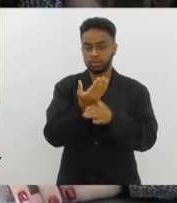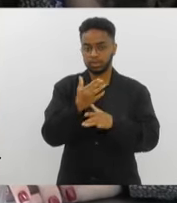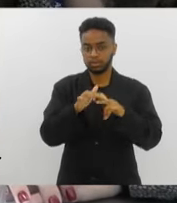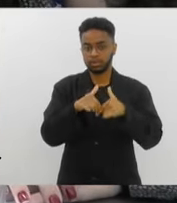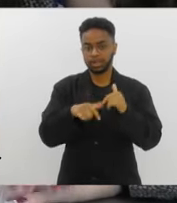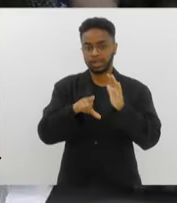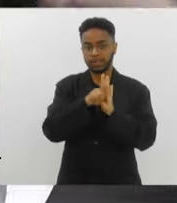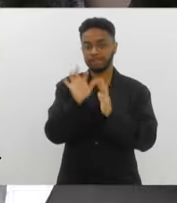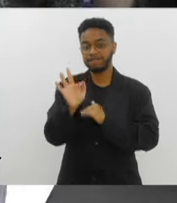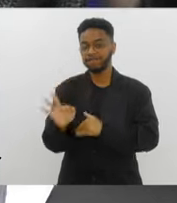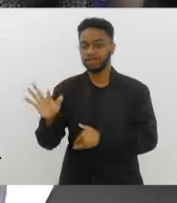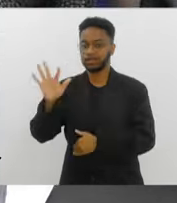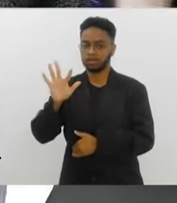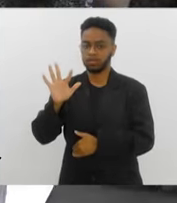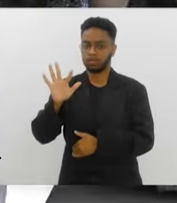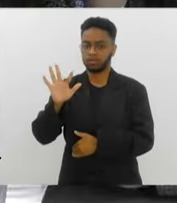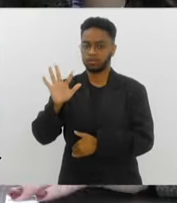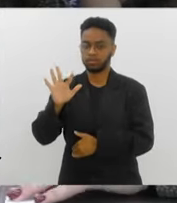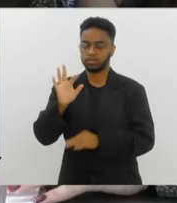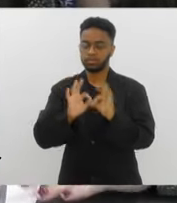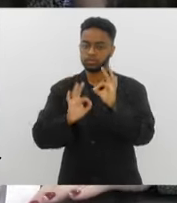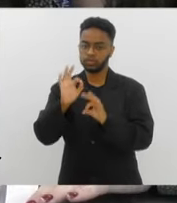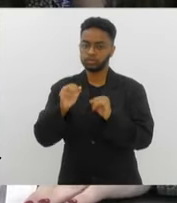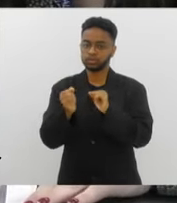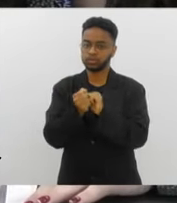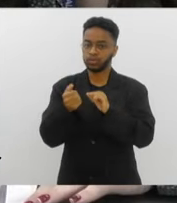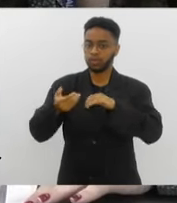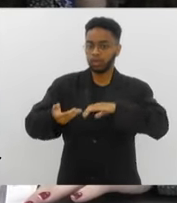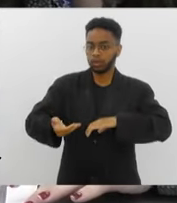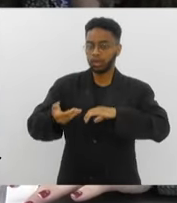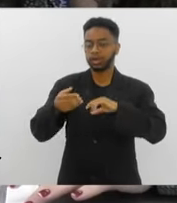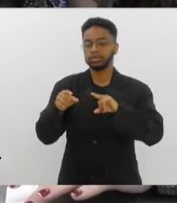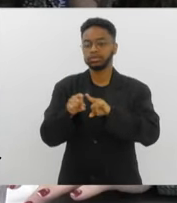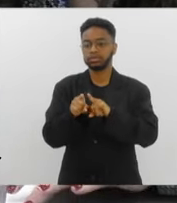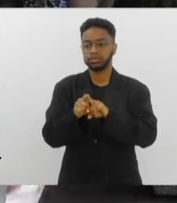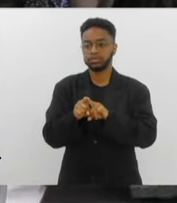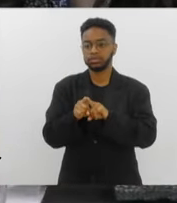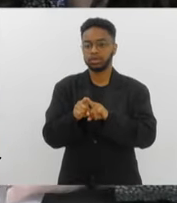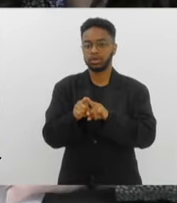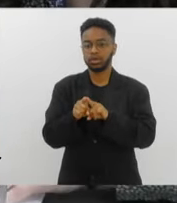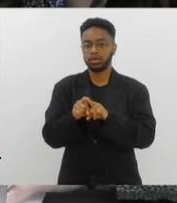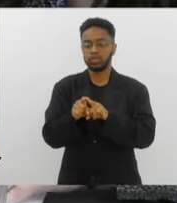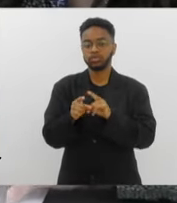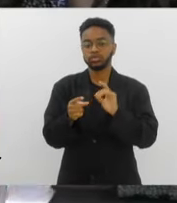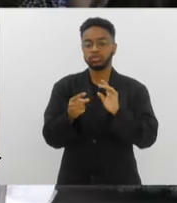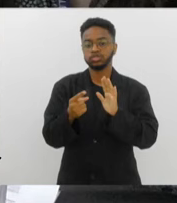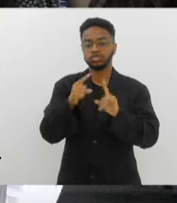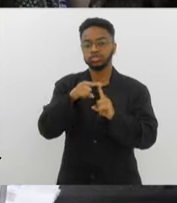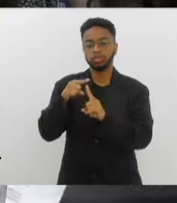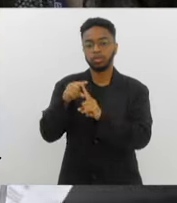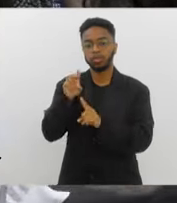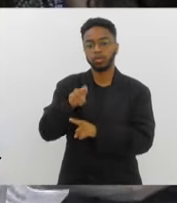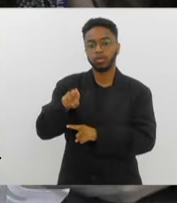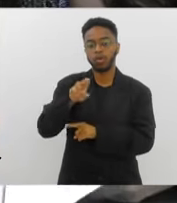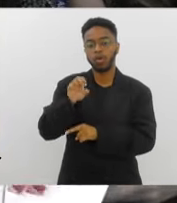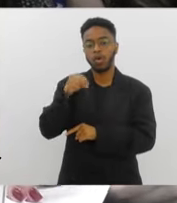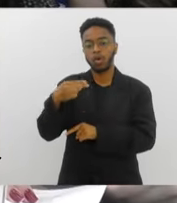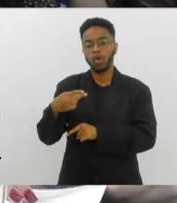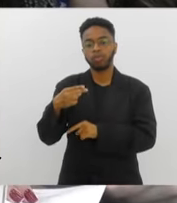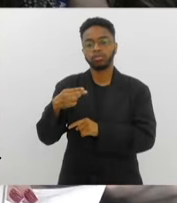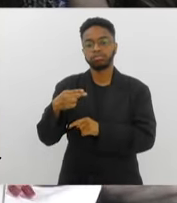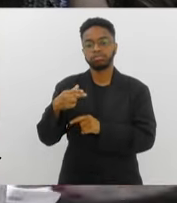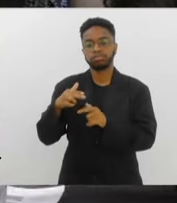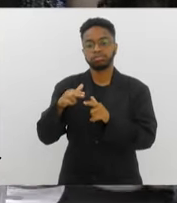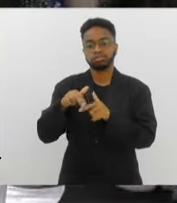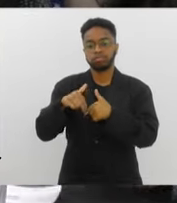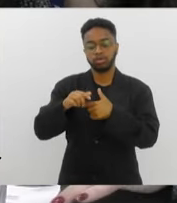lei federal, editada pelo Congresso Nacional na modalidade utilitarista ou por conveniência circunstancial,